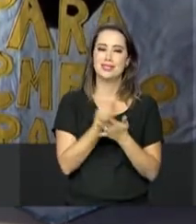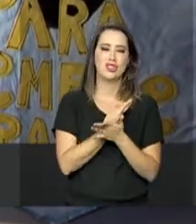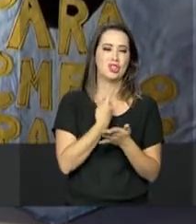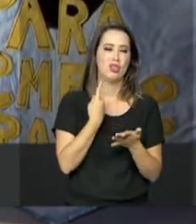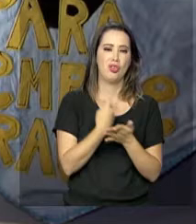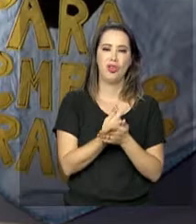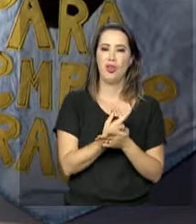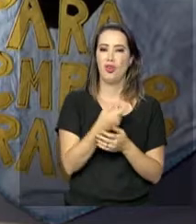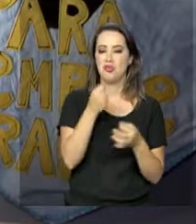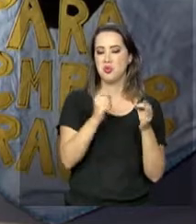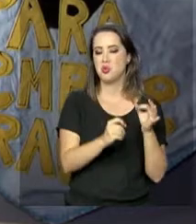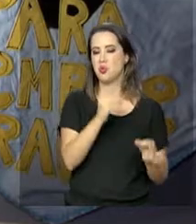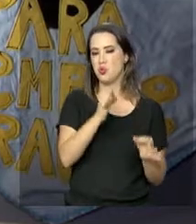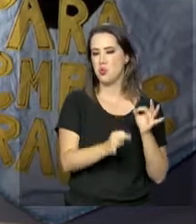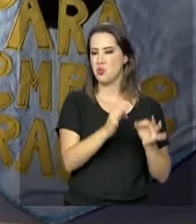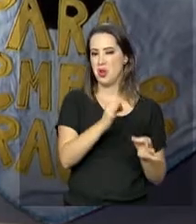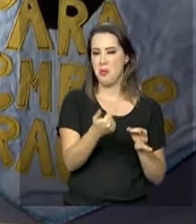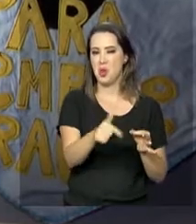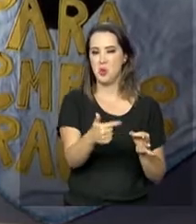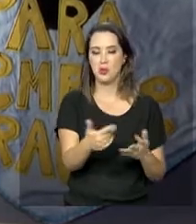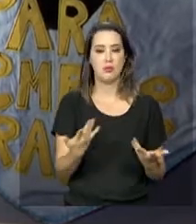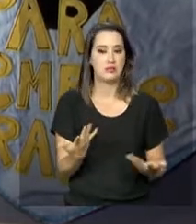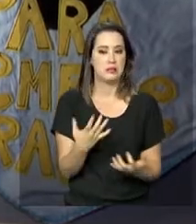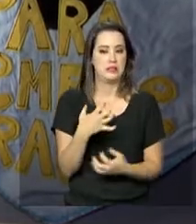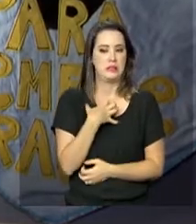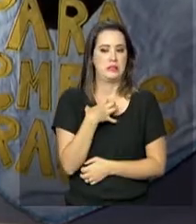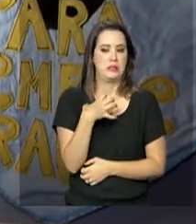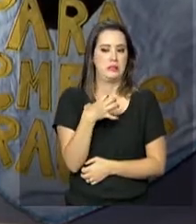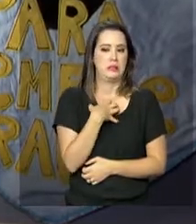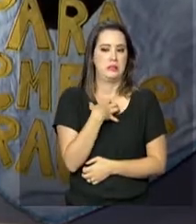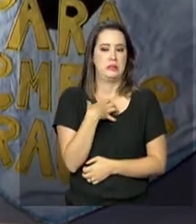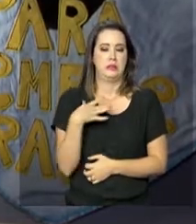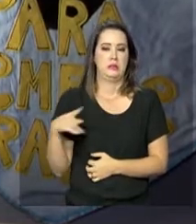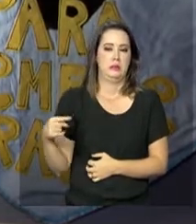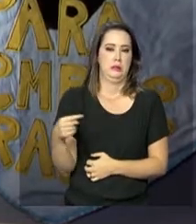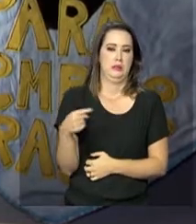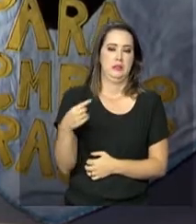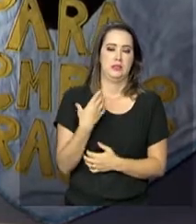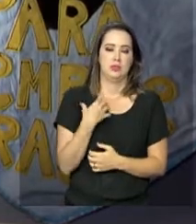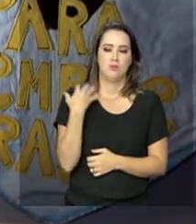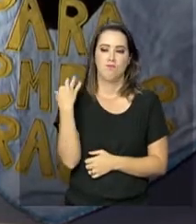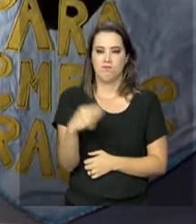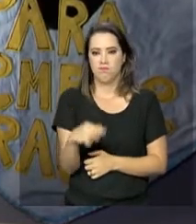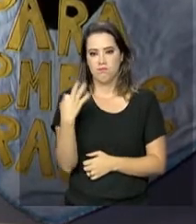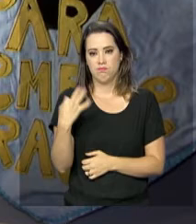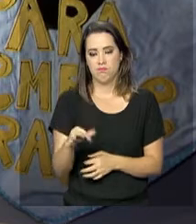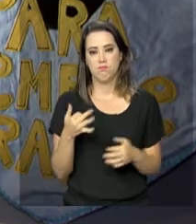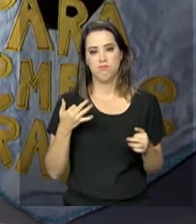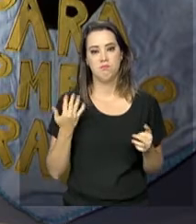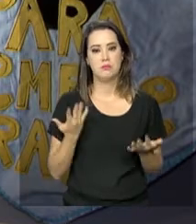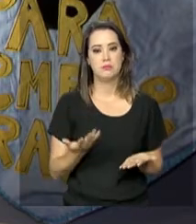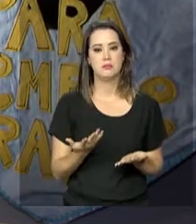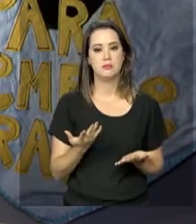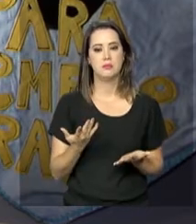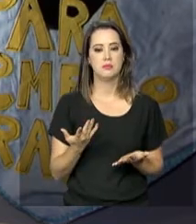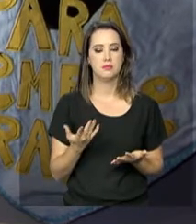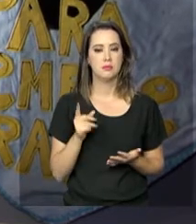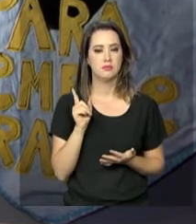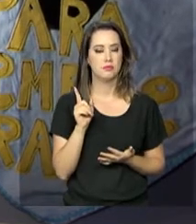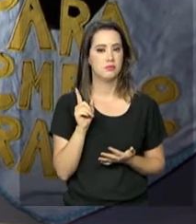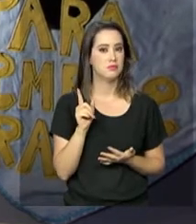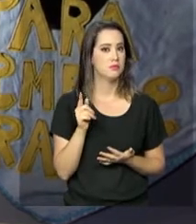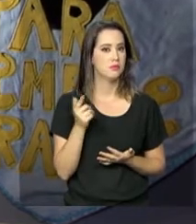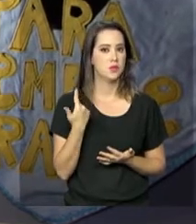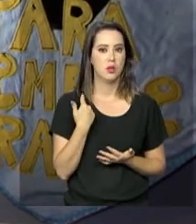injustiça tempera negativamente a doa ainda no